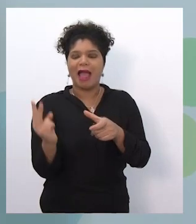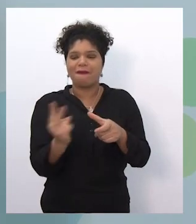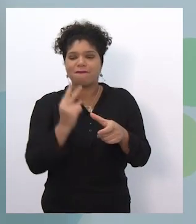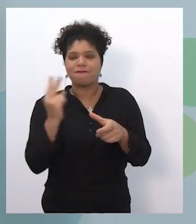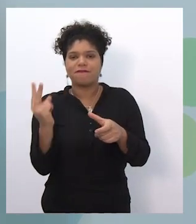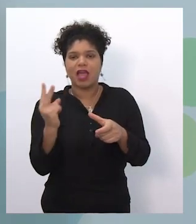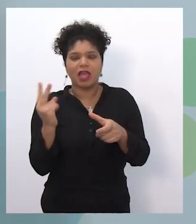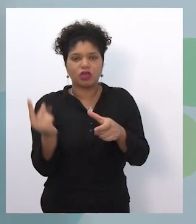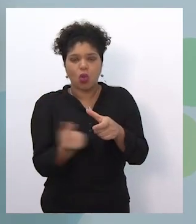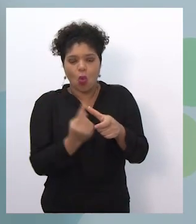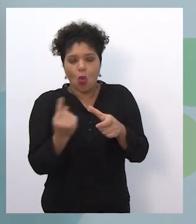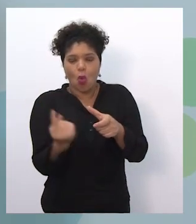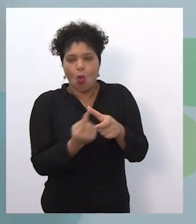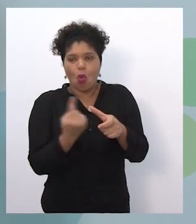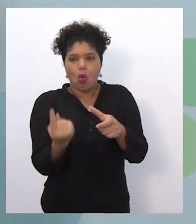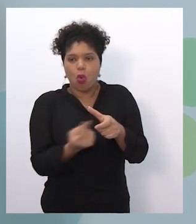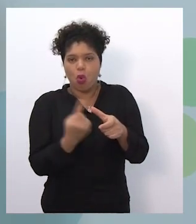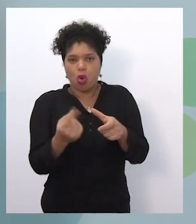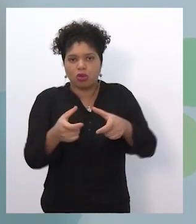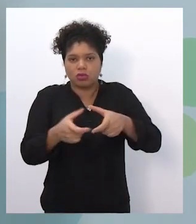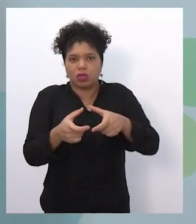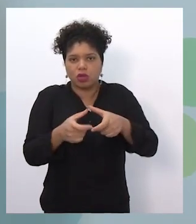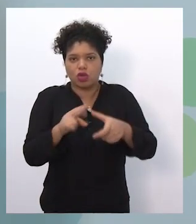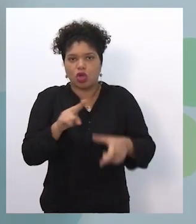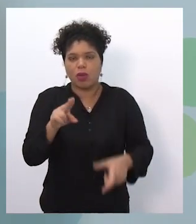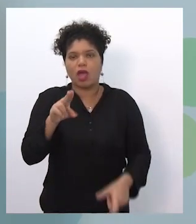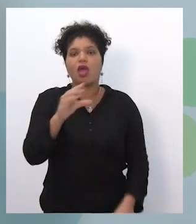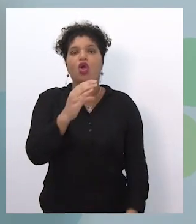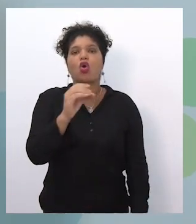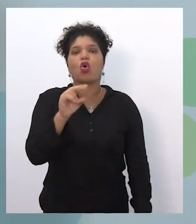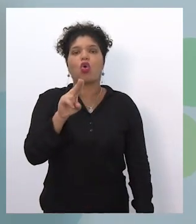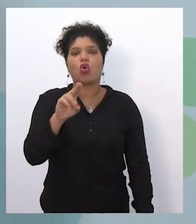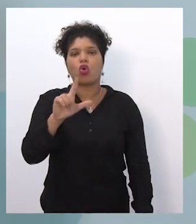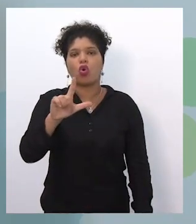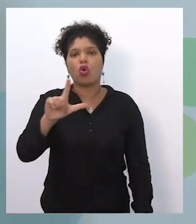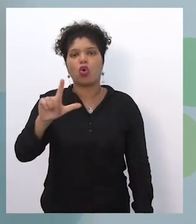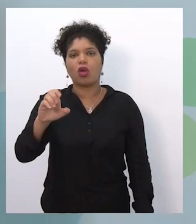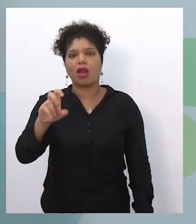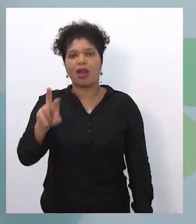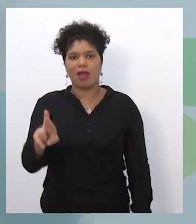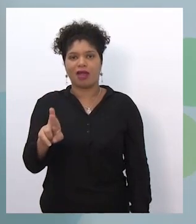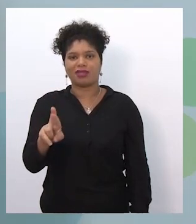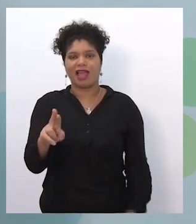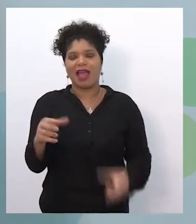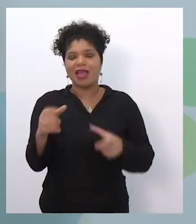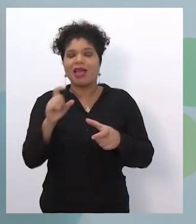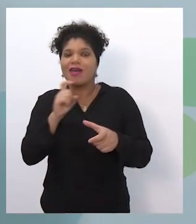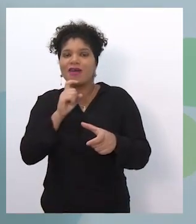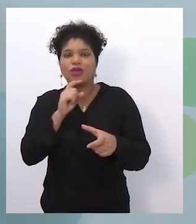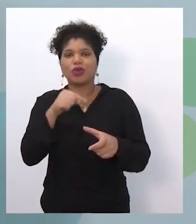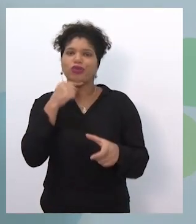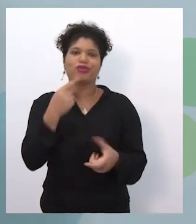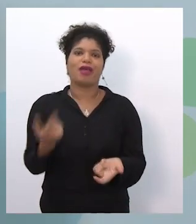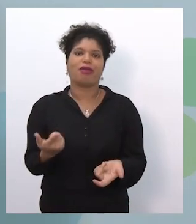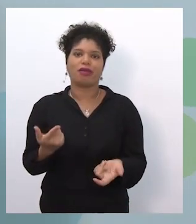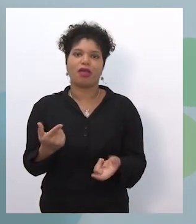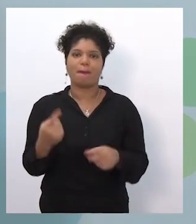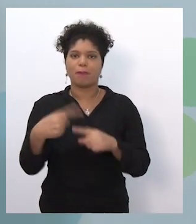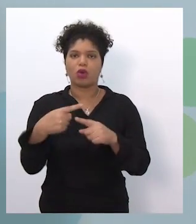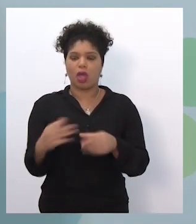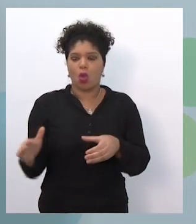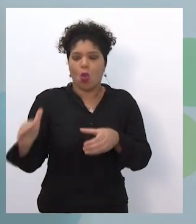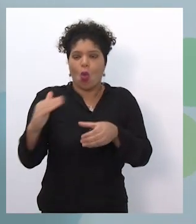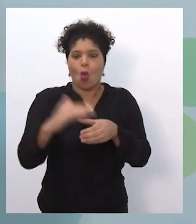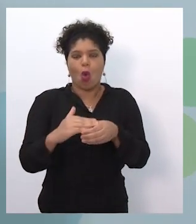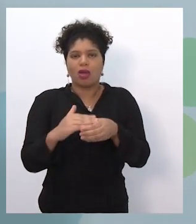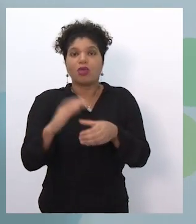desse cooler, né, que o nome disso daqui é cooler, e não deixa resfriar a máquina. Então ela esquenta e para de funcionar,